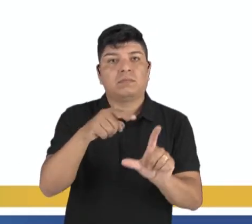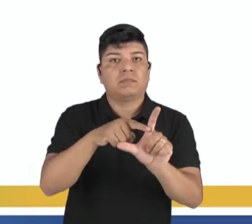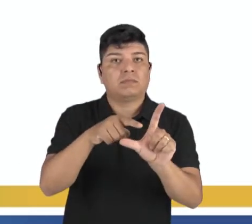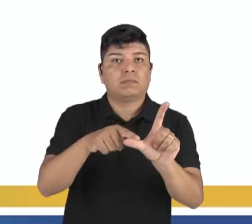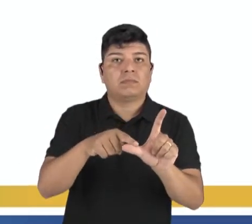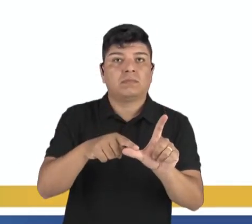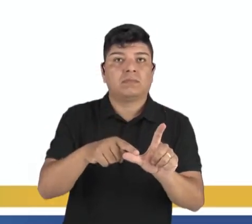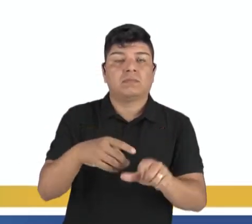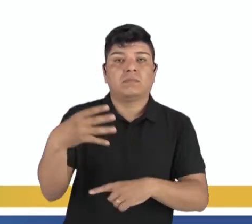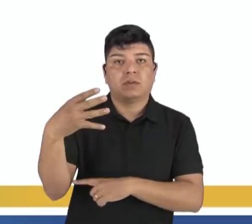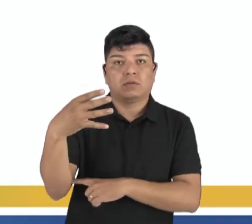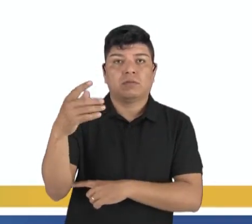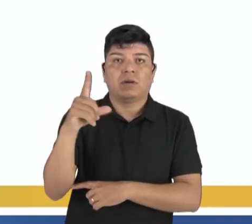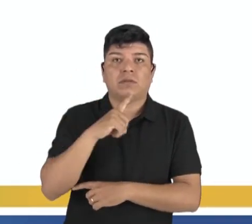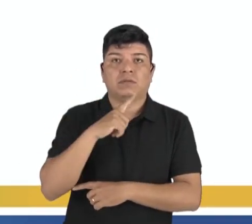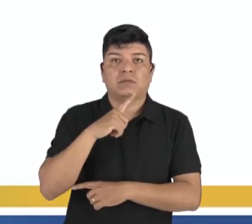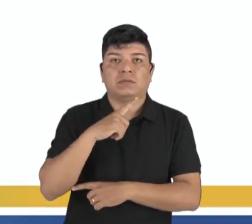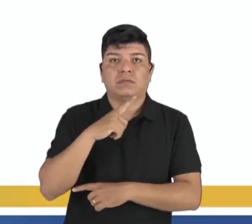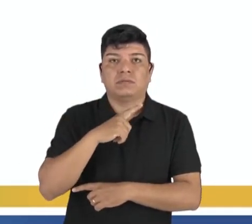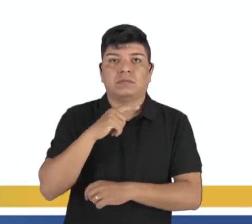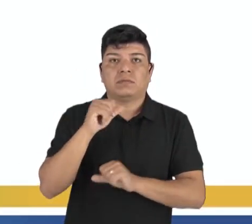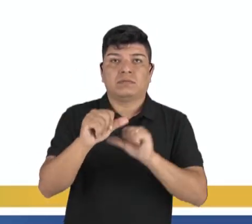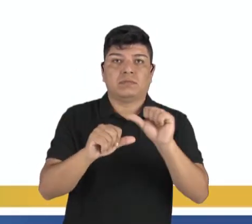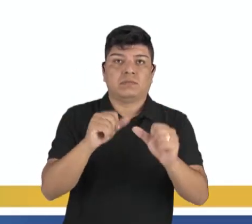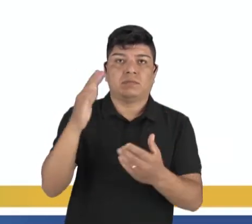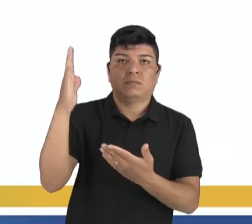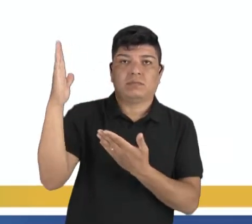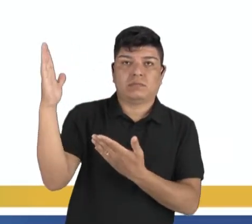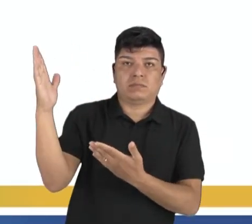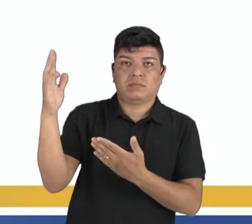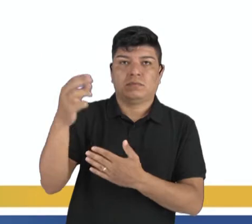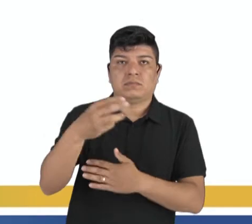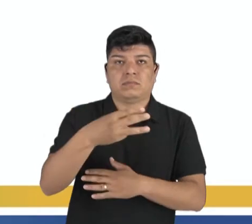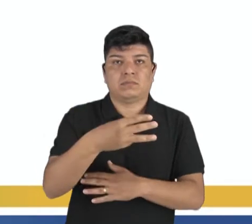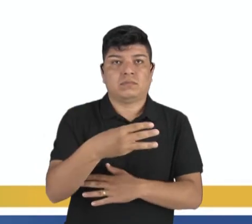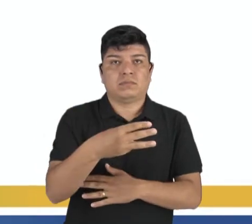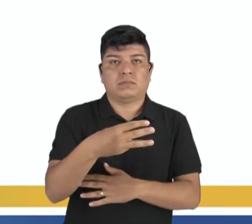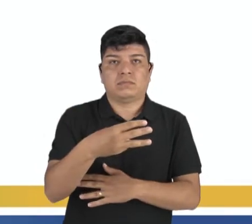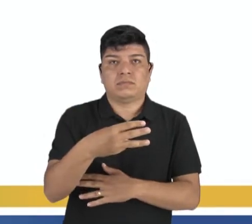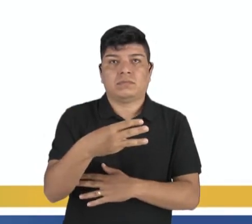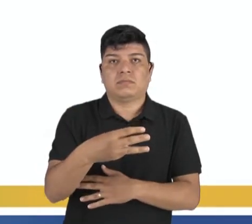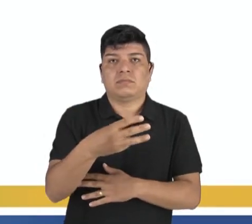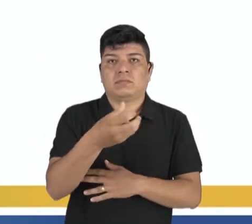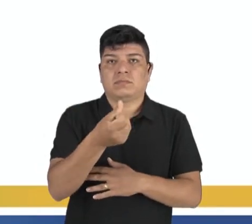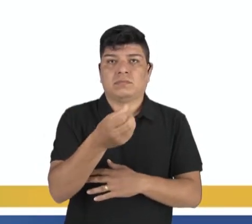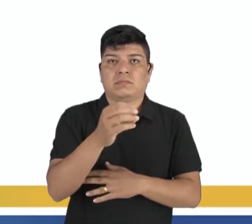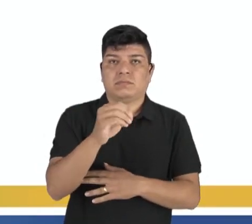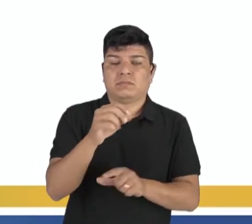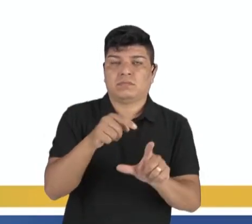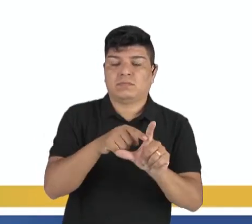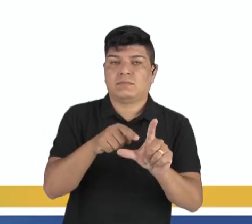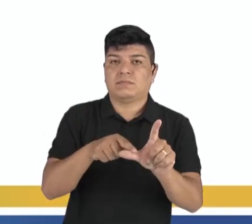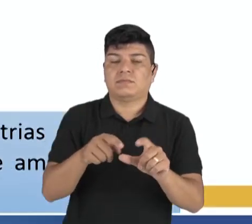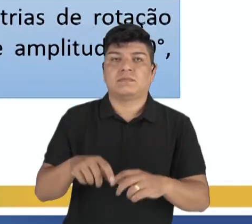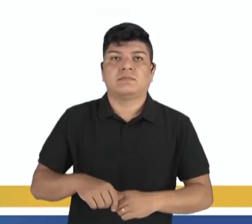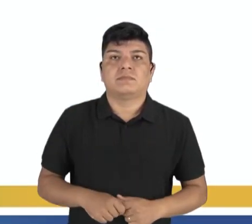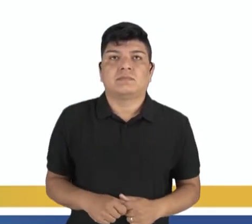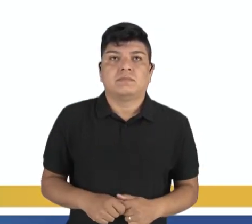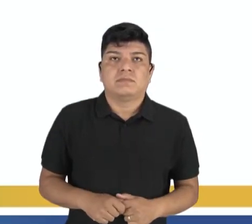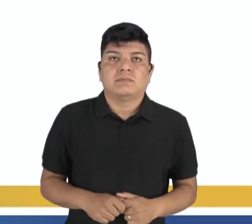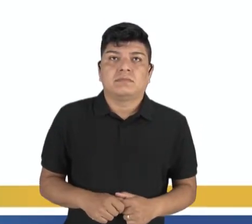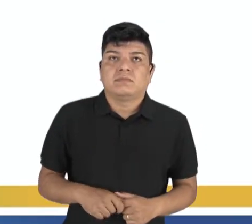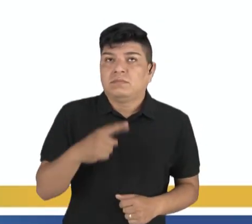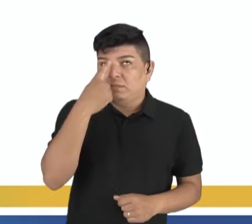e ali no quarto acaso nós temos rotação de central e medida de amplitude de 360